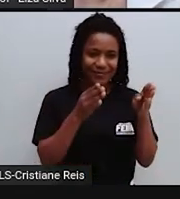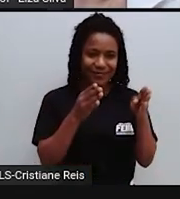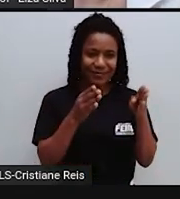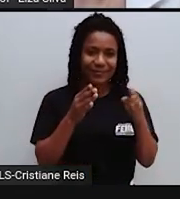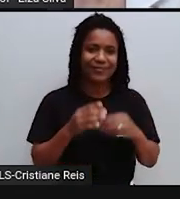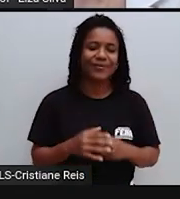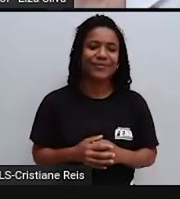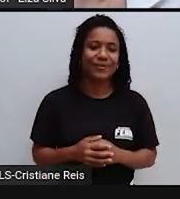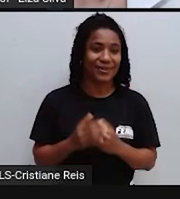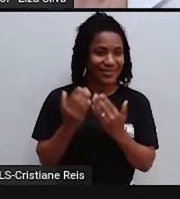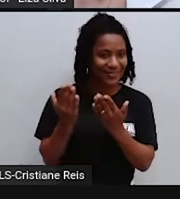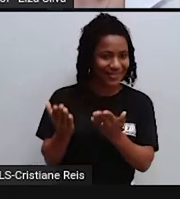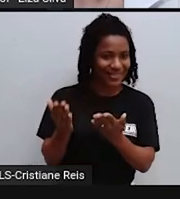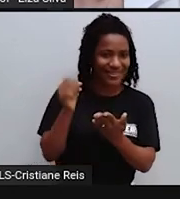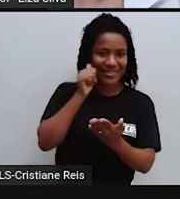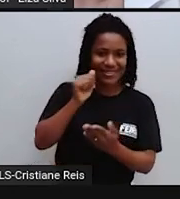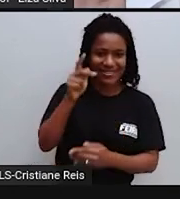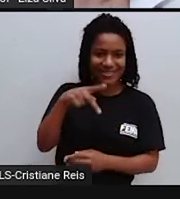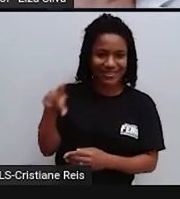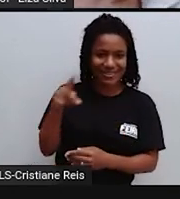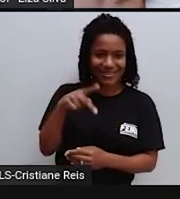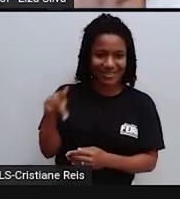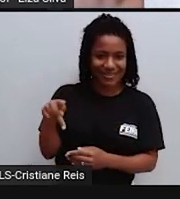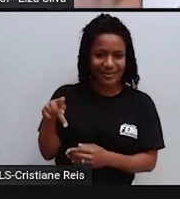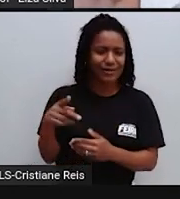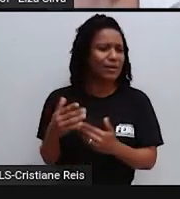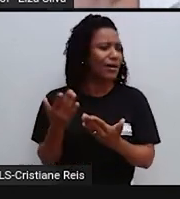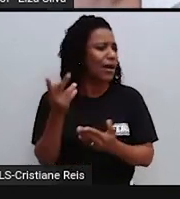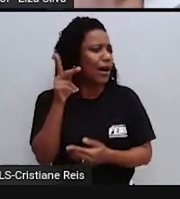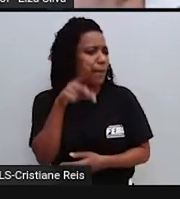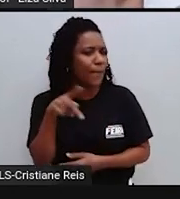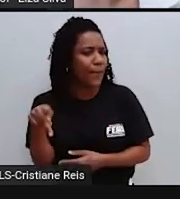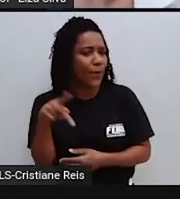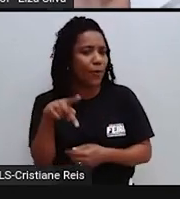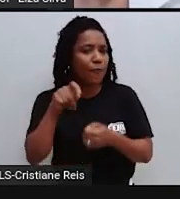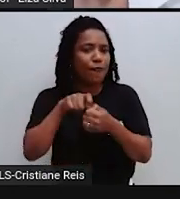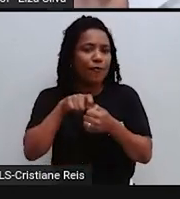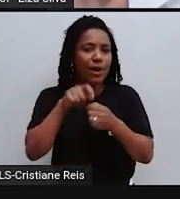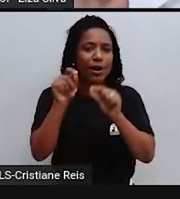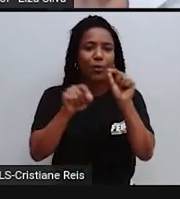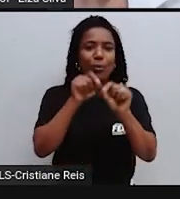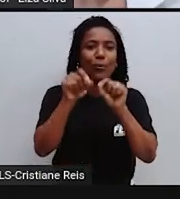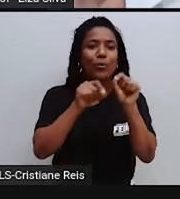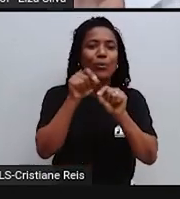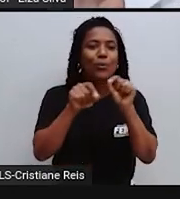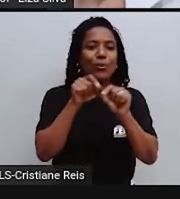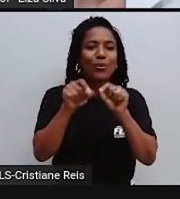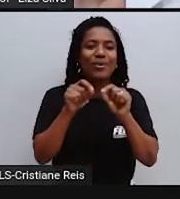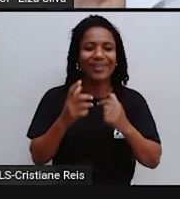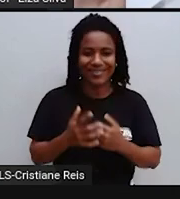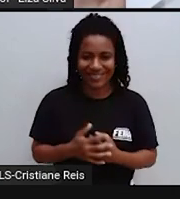Olha aqui a teacher. What is the teacher doing? O que é que a professora está fazendo?